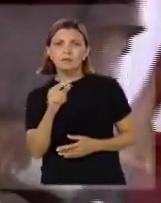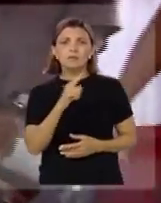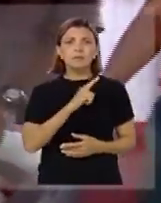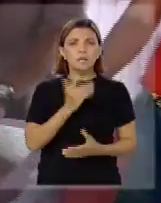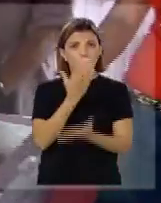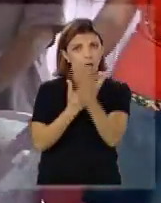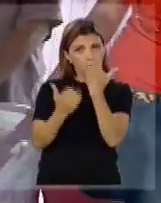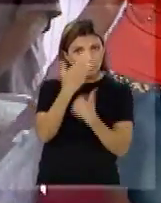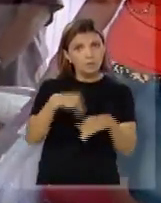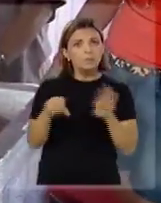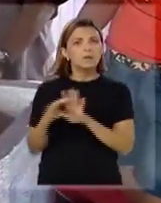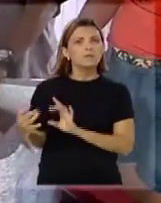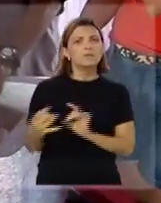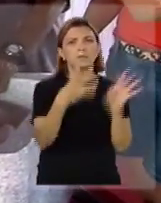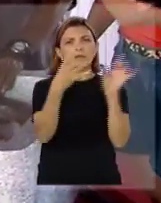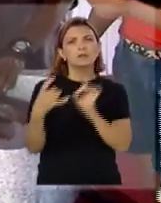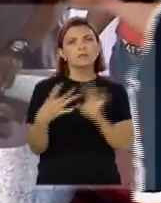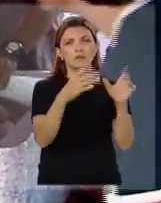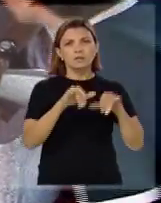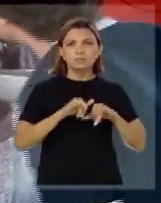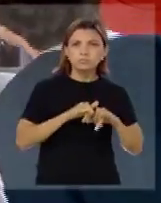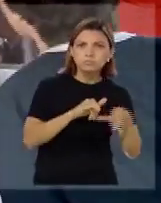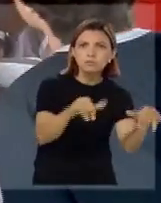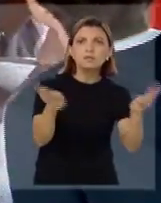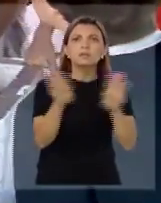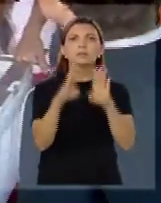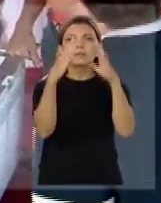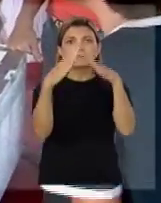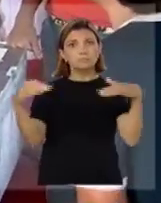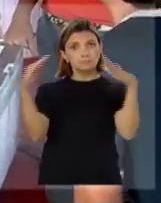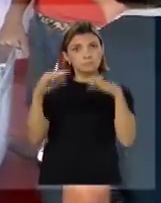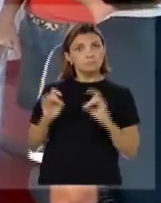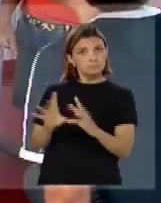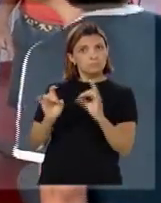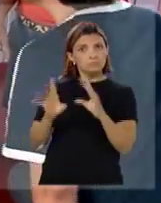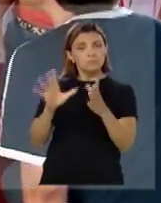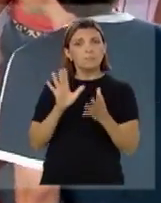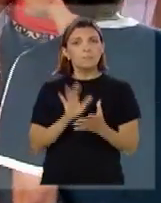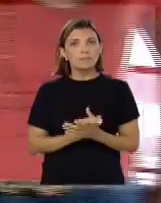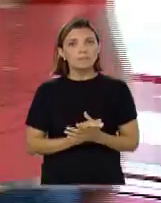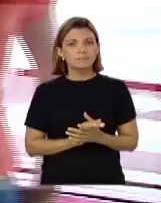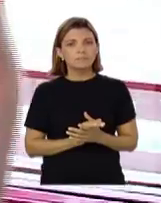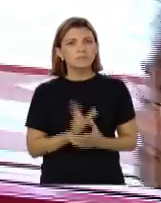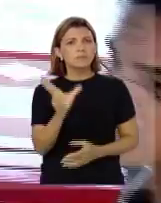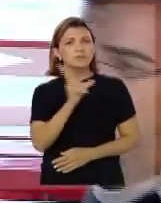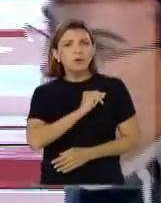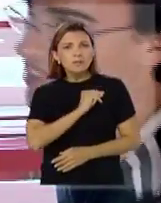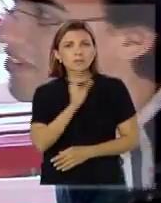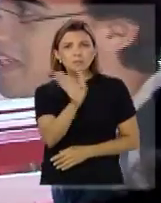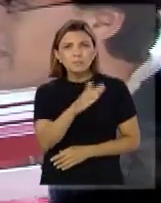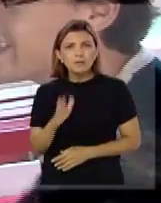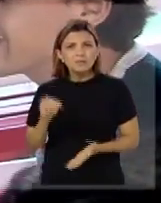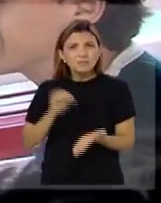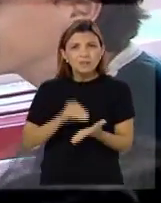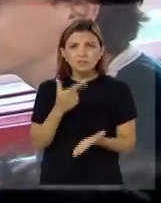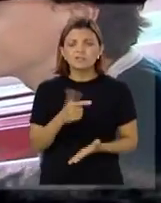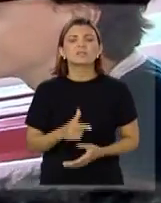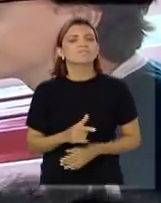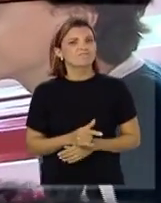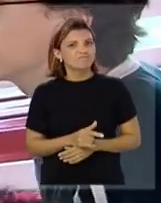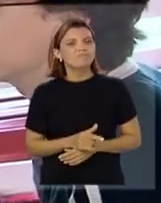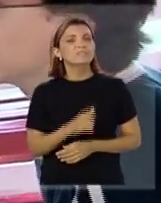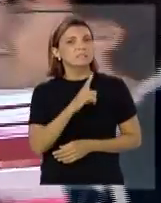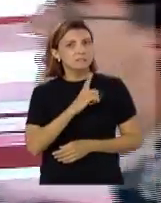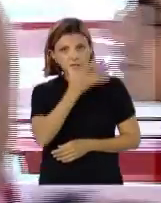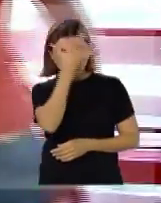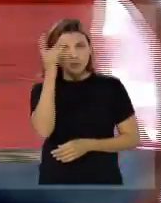além do consumo próprio, eles vendem peixe pros frigoríficos e pros feirantes da região também. Nossa, e com tanto rio não vai faltar peixe, né? Pior que